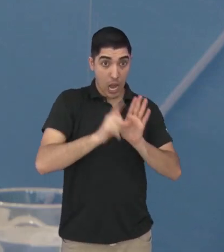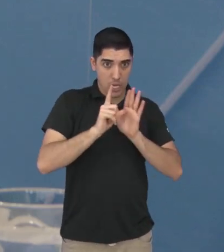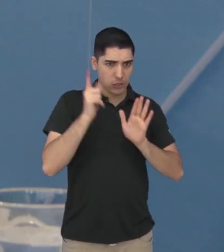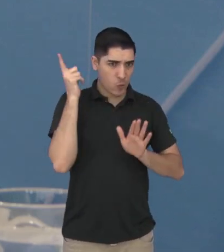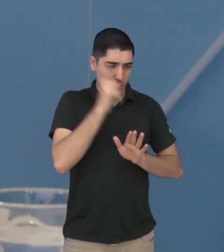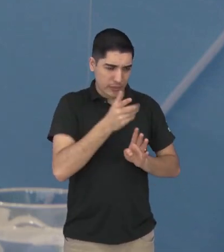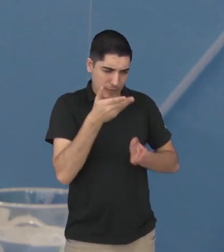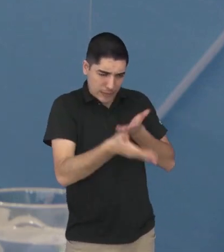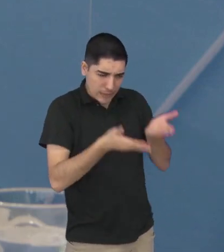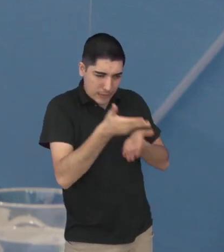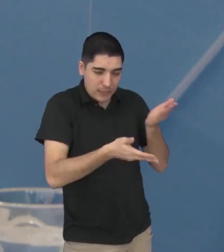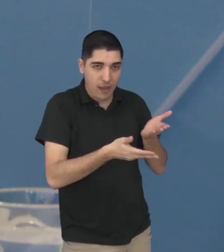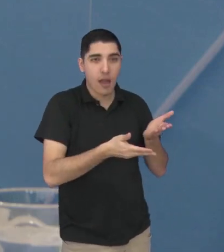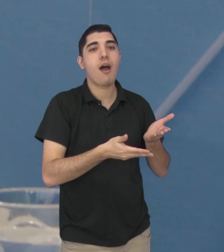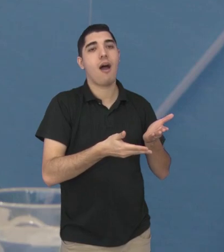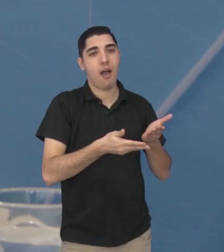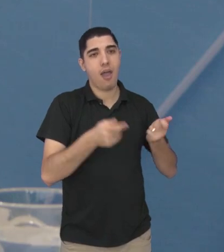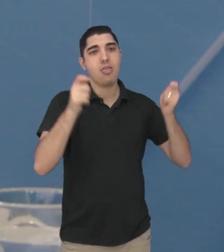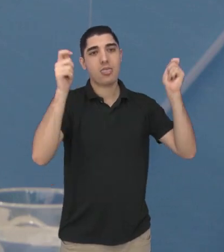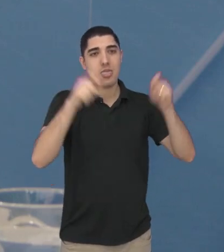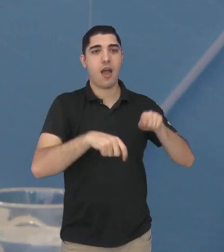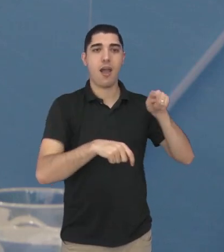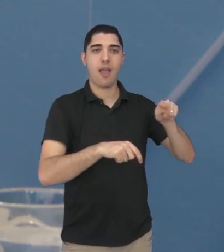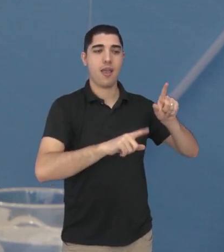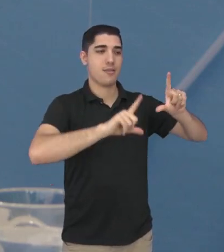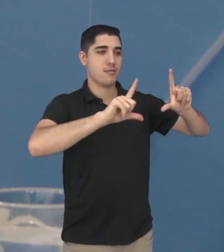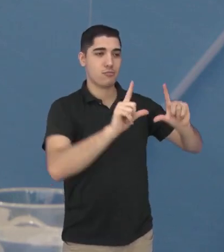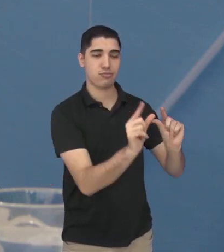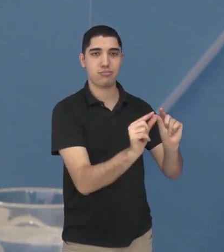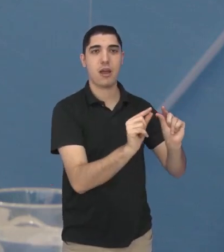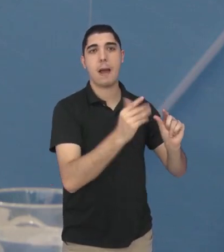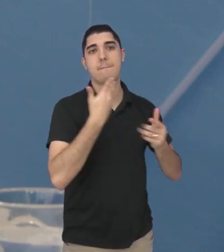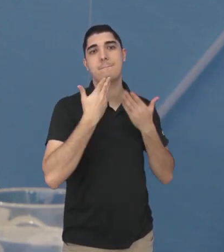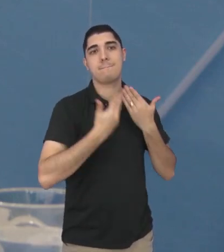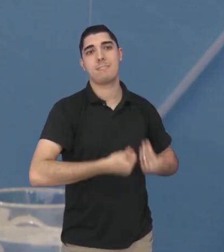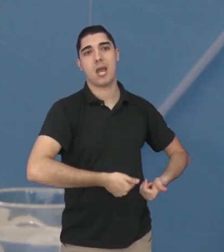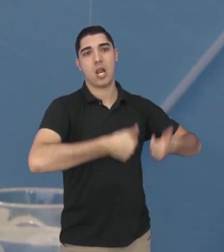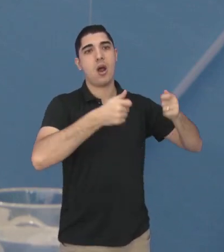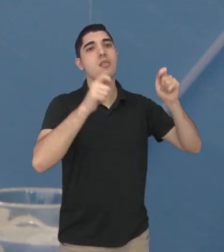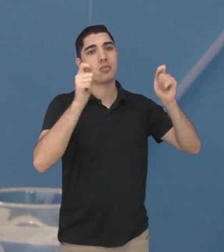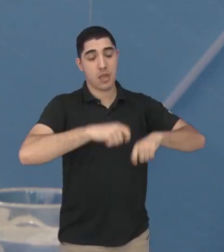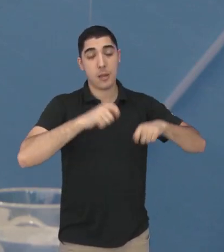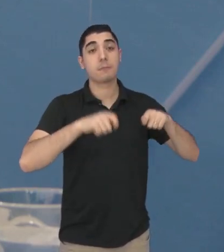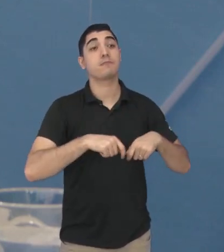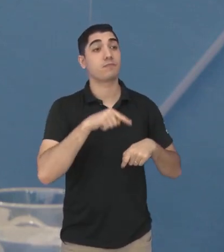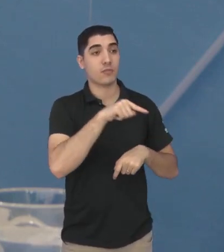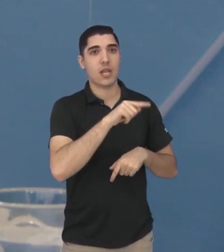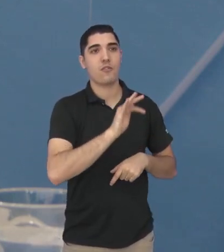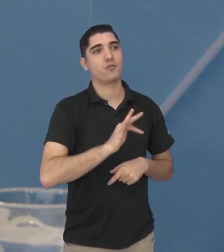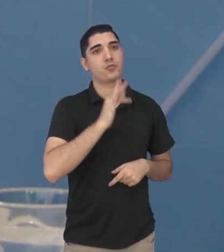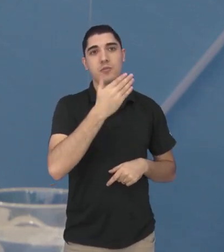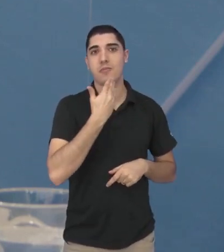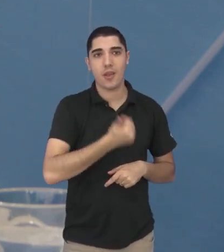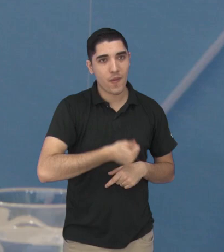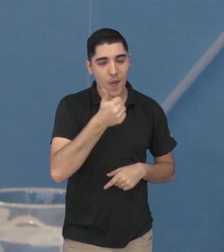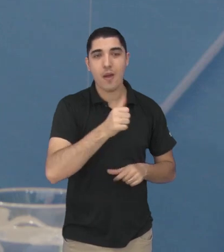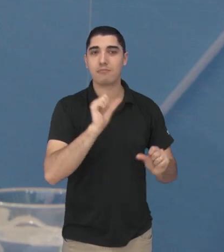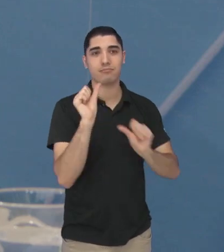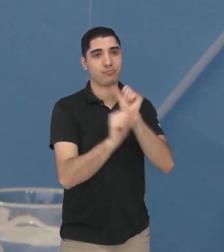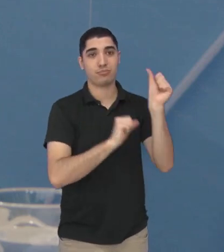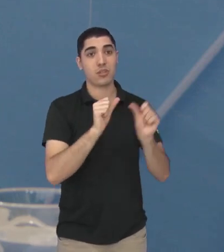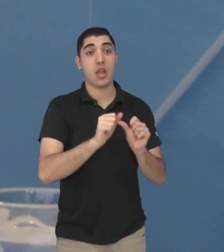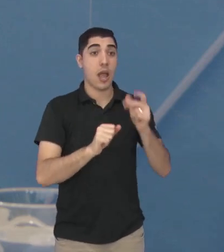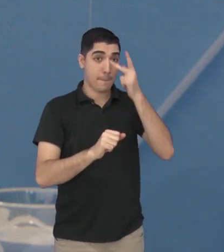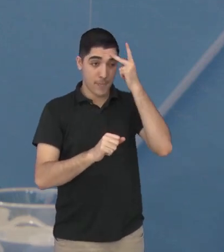atuar, mais possibilidade de melhora você tem. Então, um prognóstico melhor você tem naquele momento.